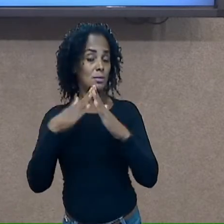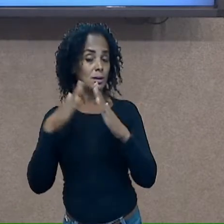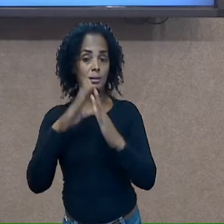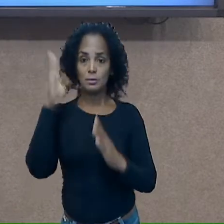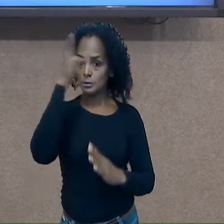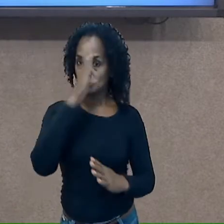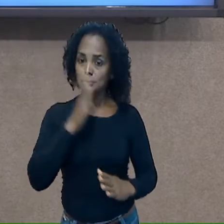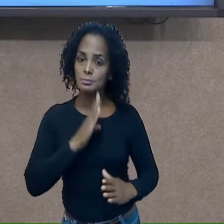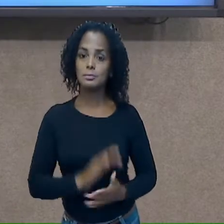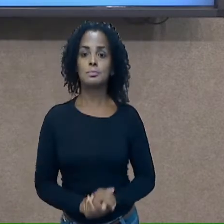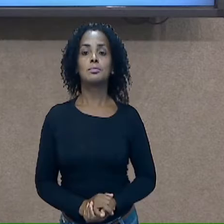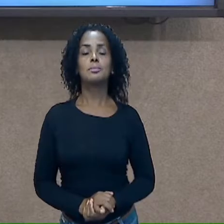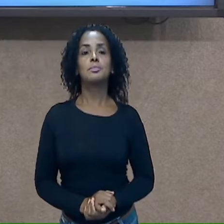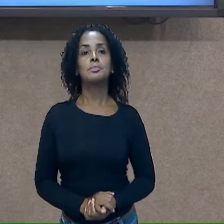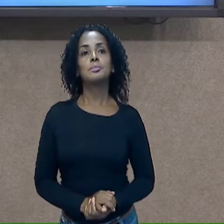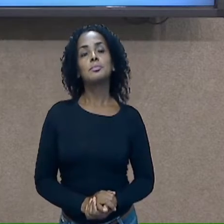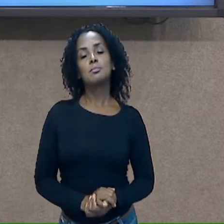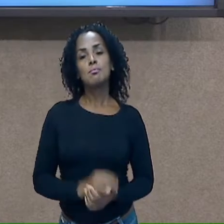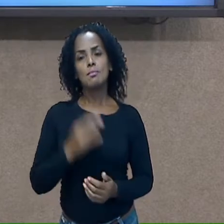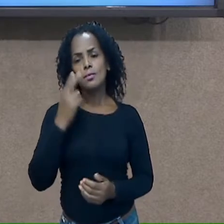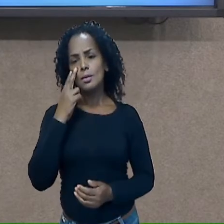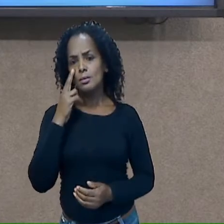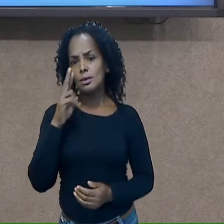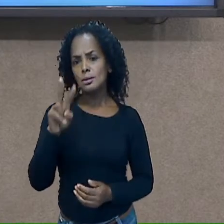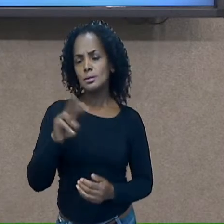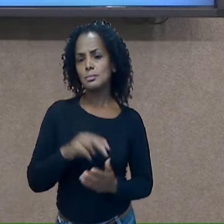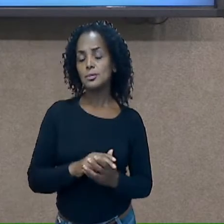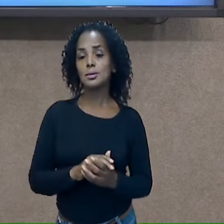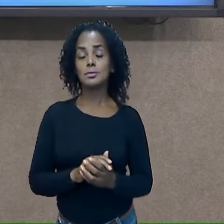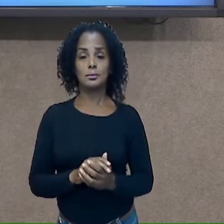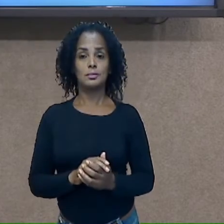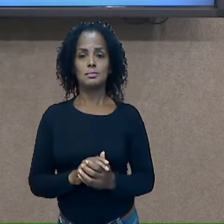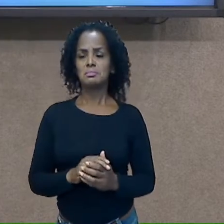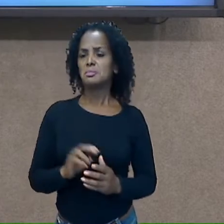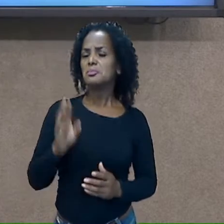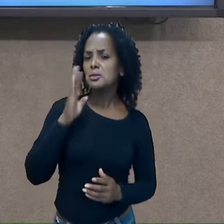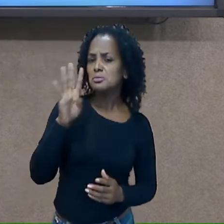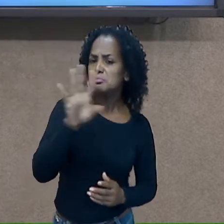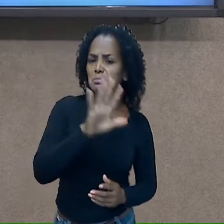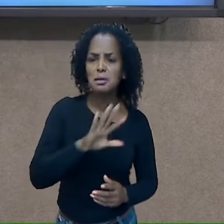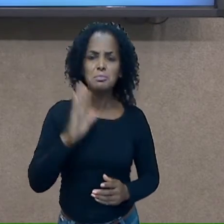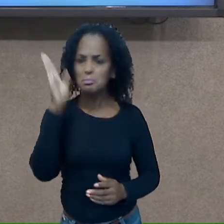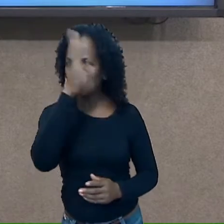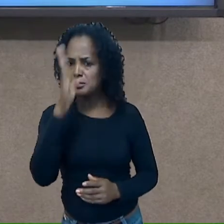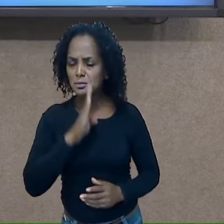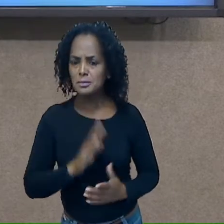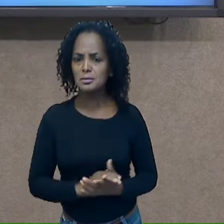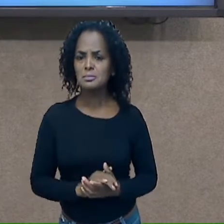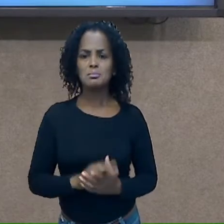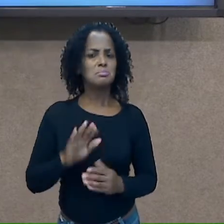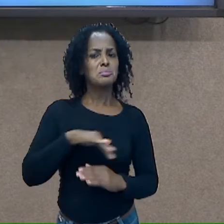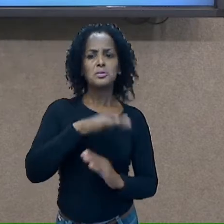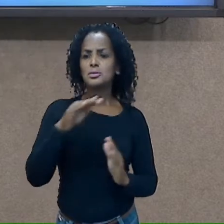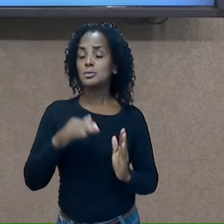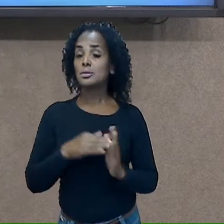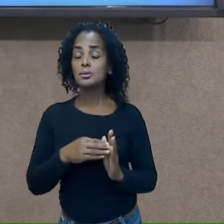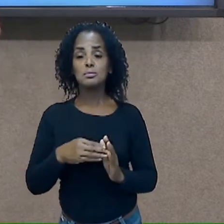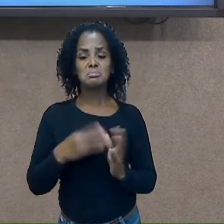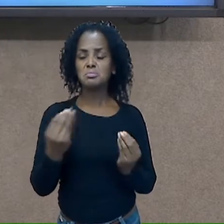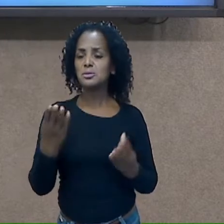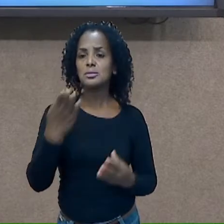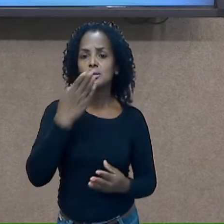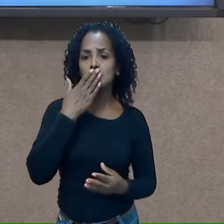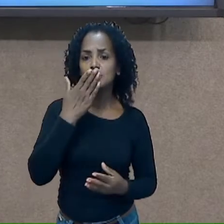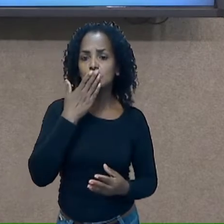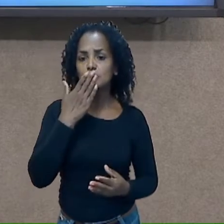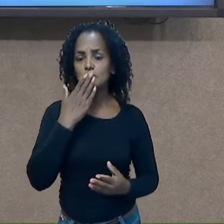nosso Brasil. Olha aqui, o nosso mapa brasileiro, aqui todo cheio de índio, né?